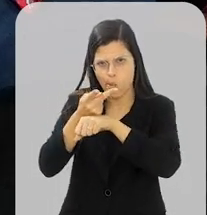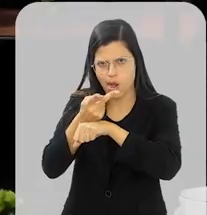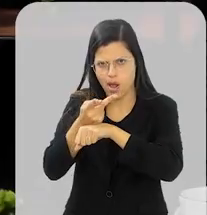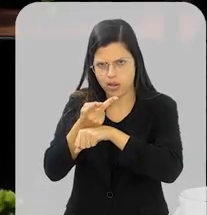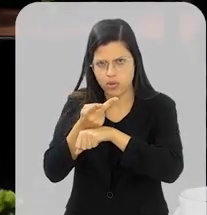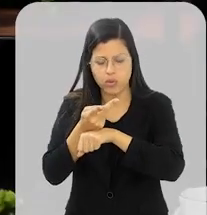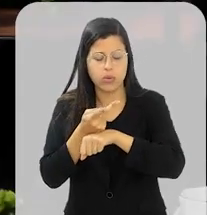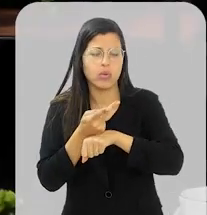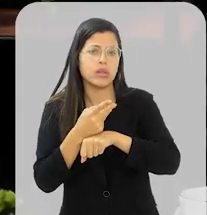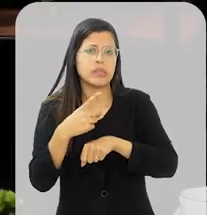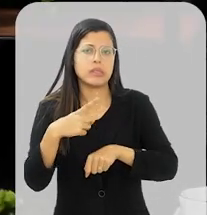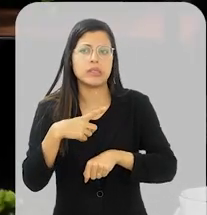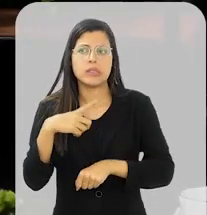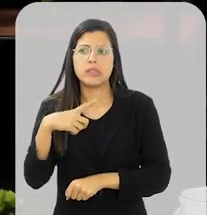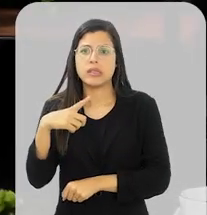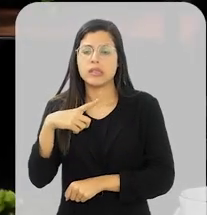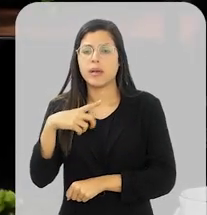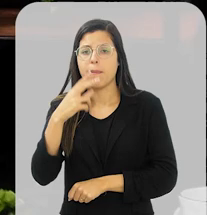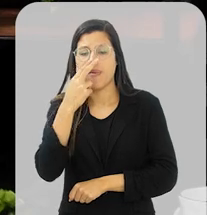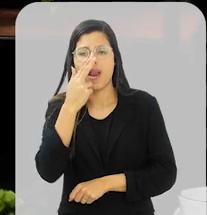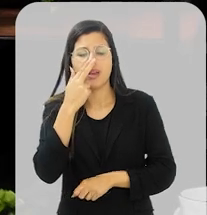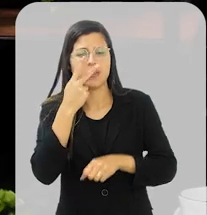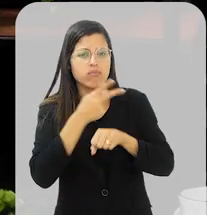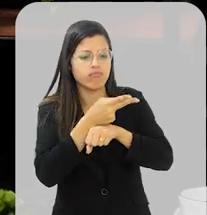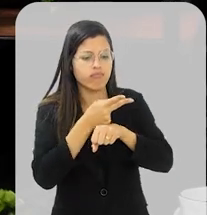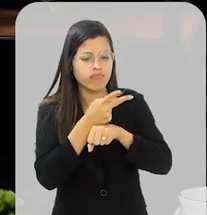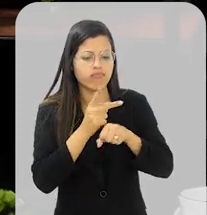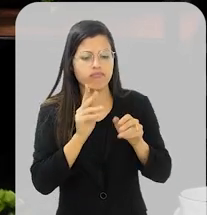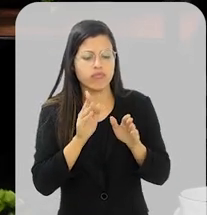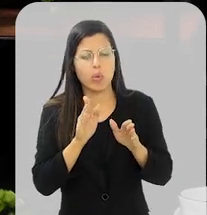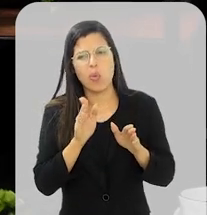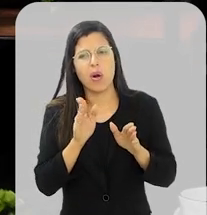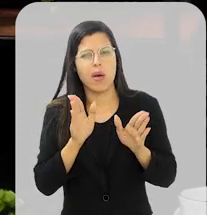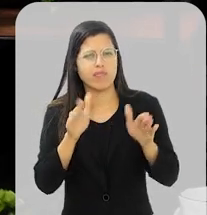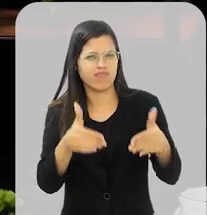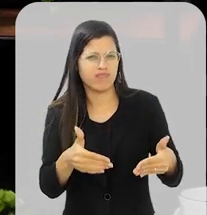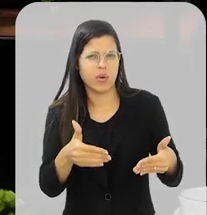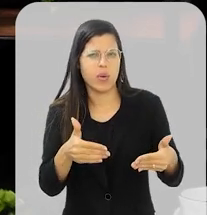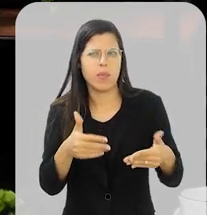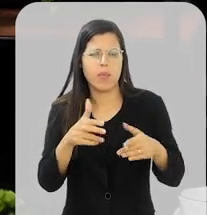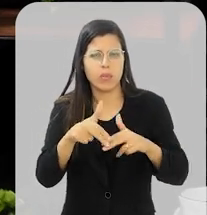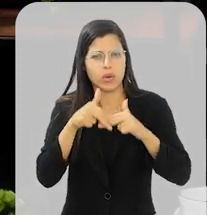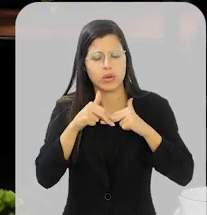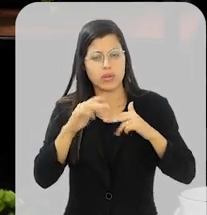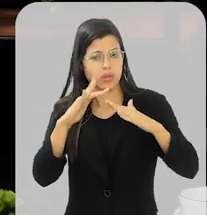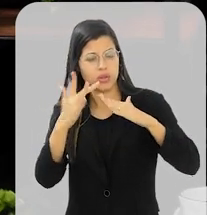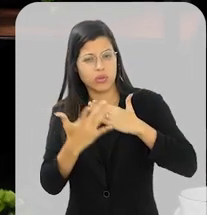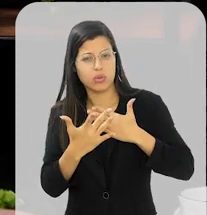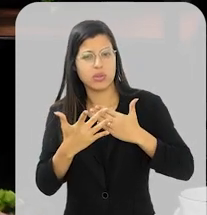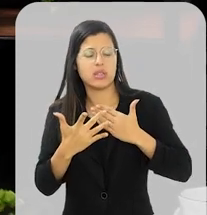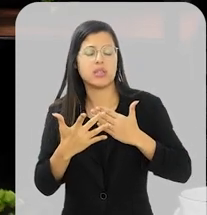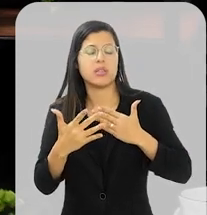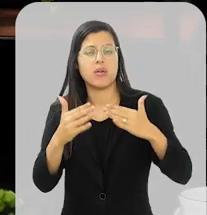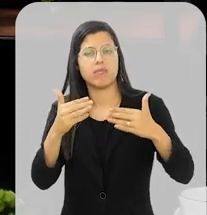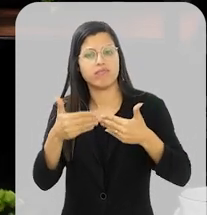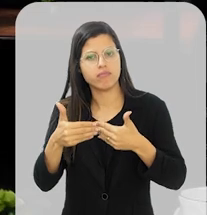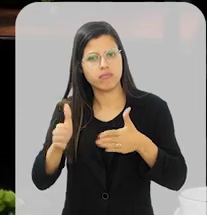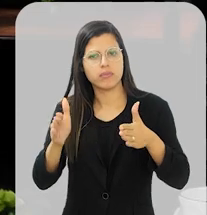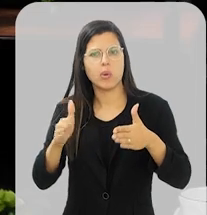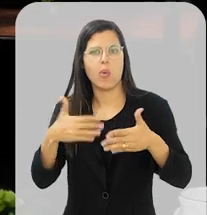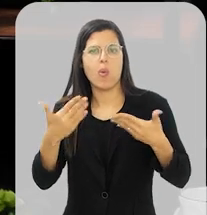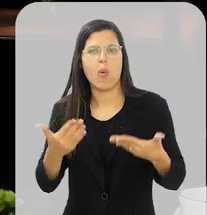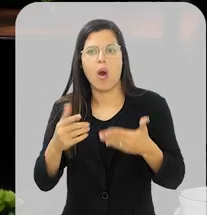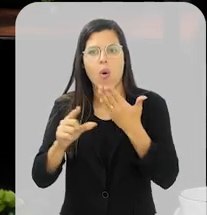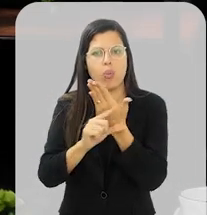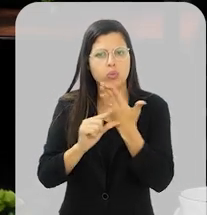muito específica, né? Por isso que a gente teve essa ideia de abrir nas redes sociais qual é o autor, qual é o livro, qual